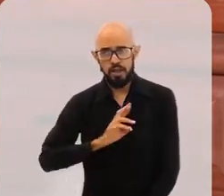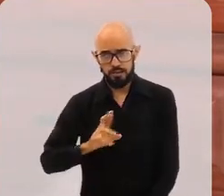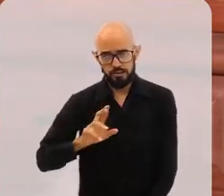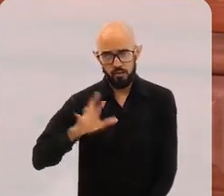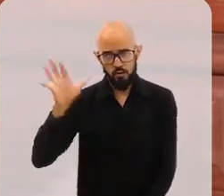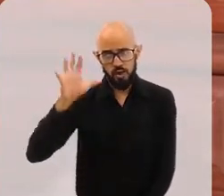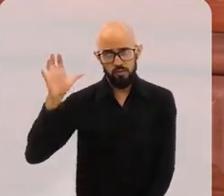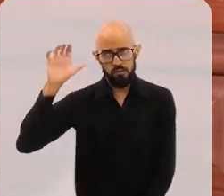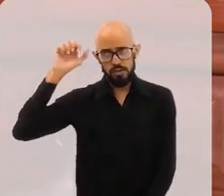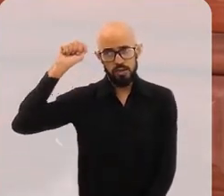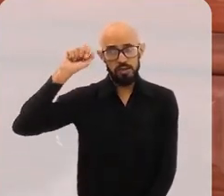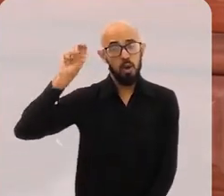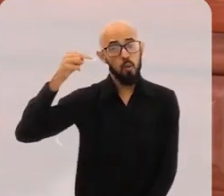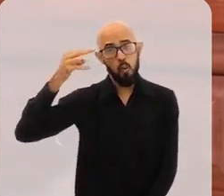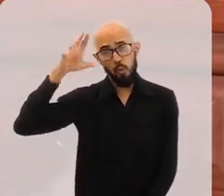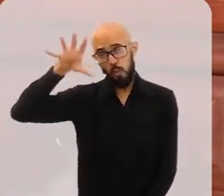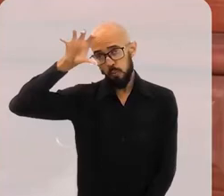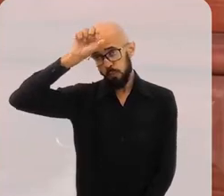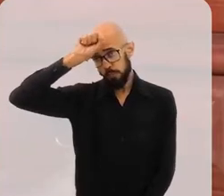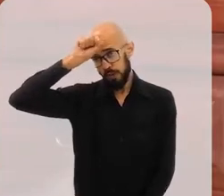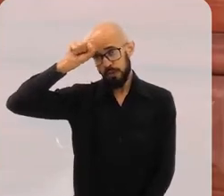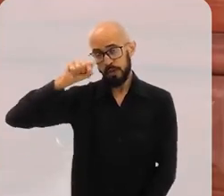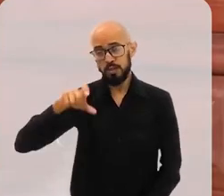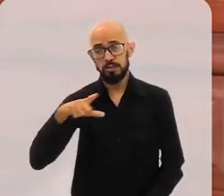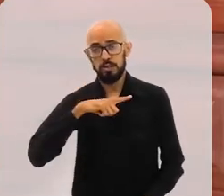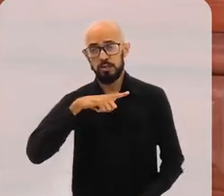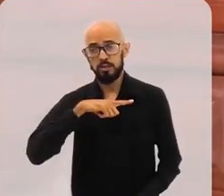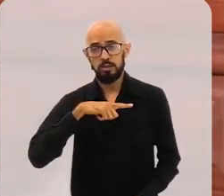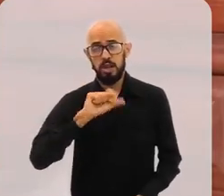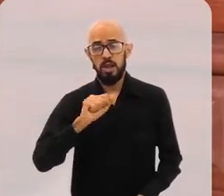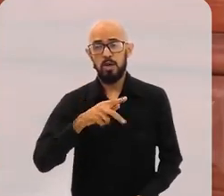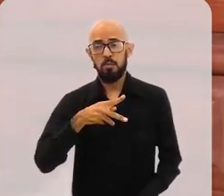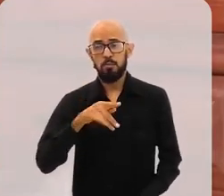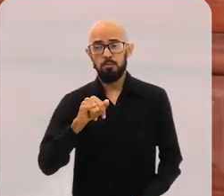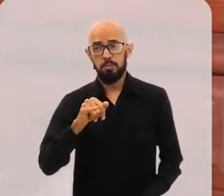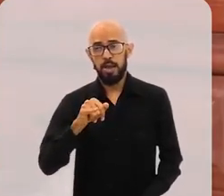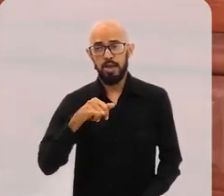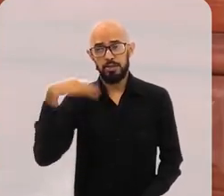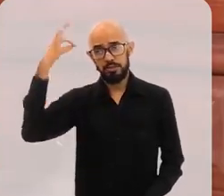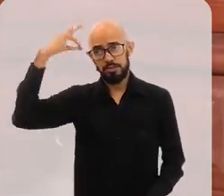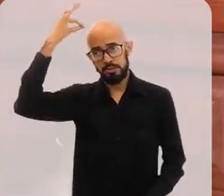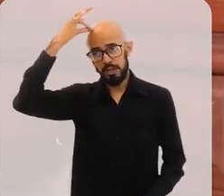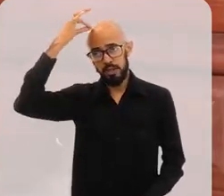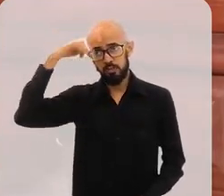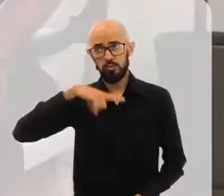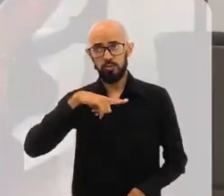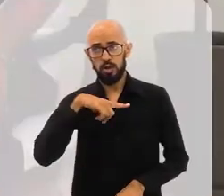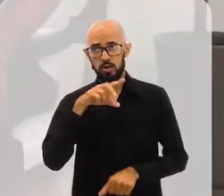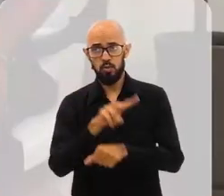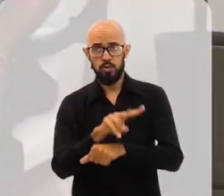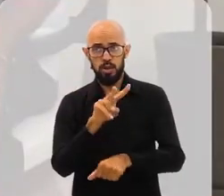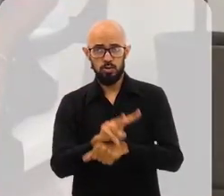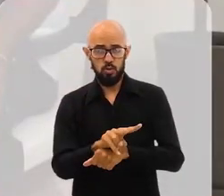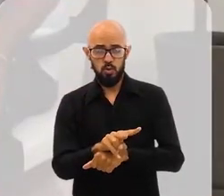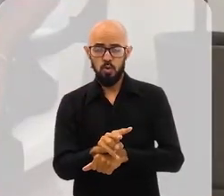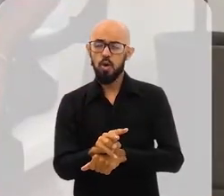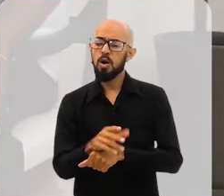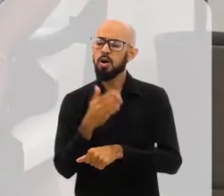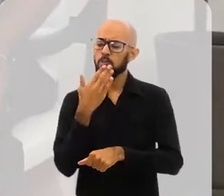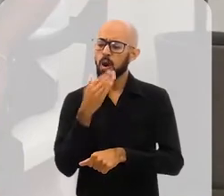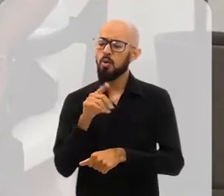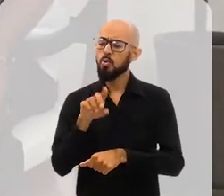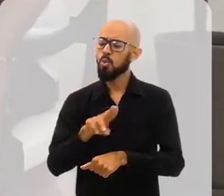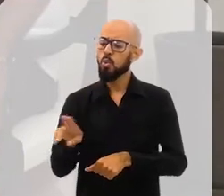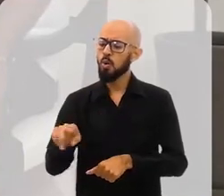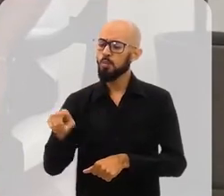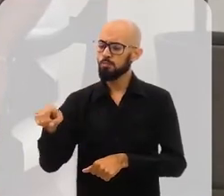religião de matriz africana sou da Umbanda existe o pai-de-santo existe o zelador Como